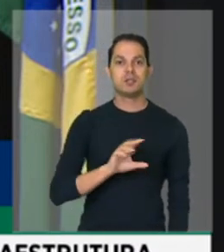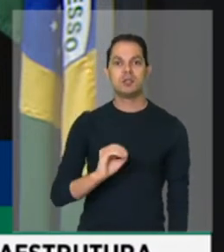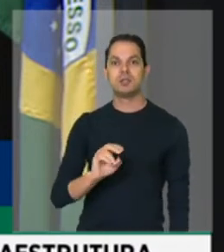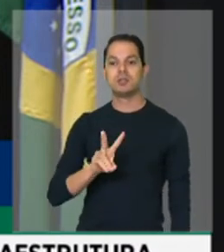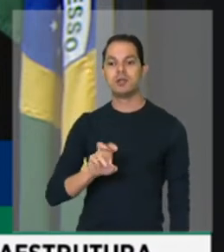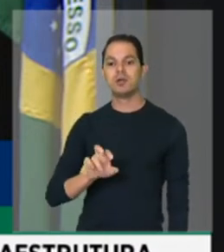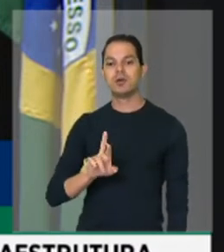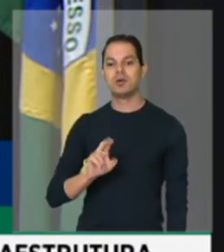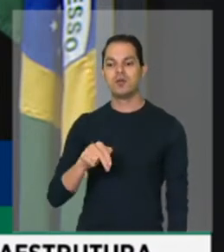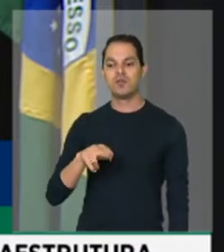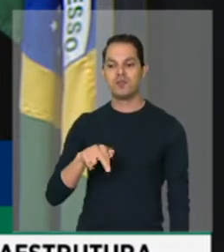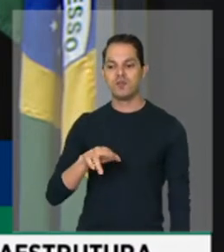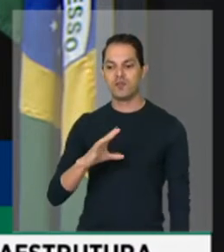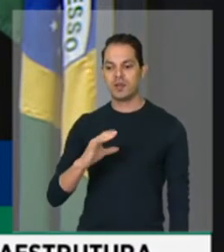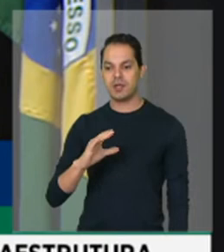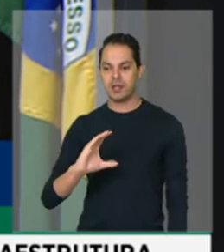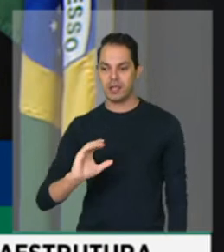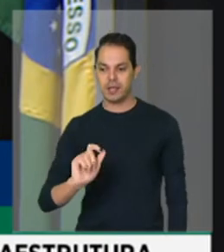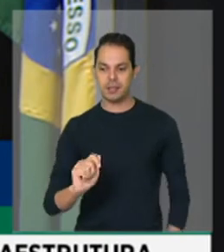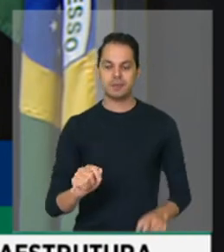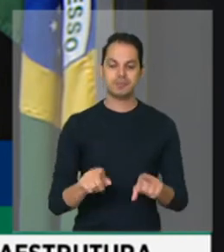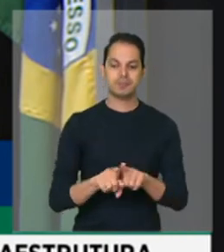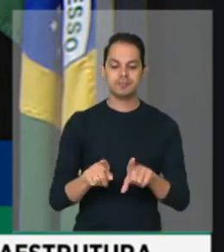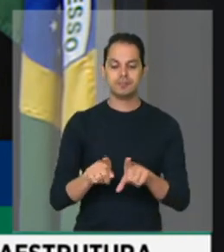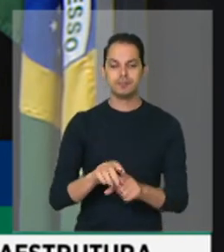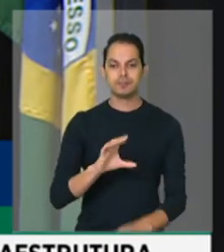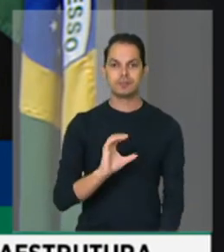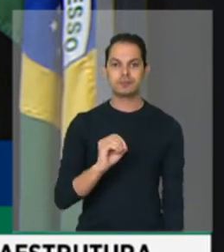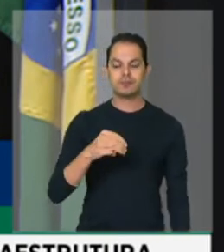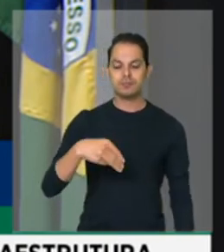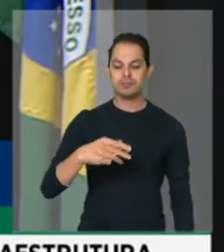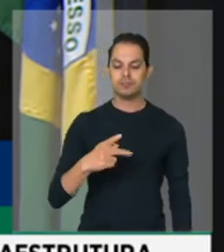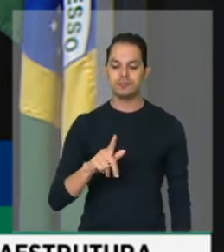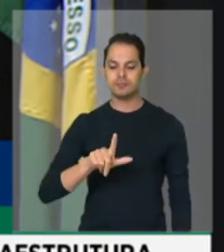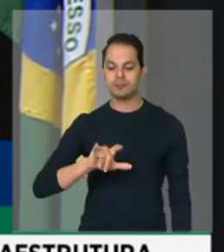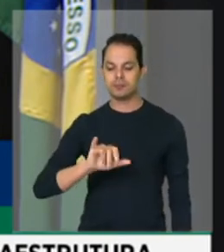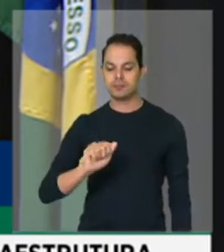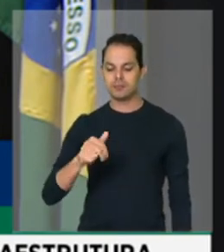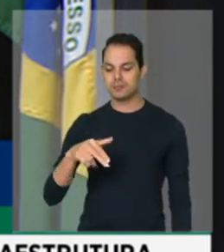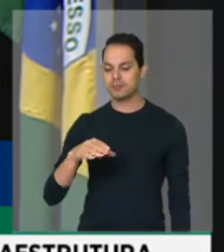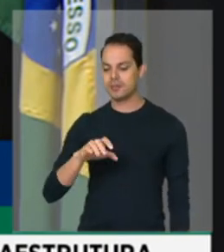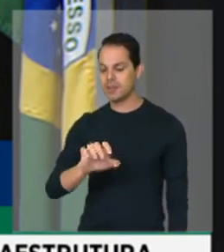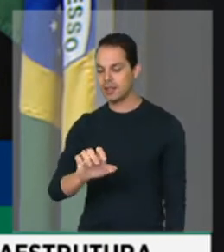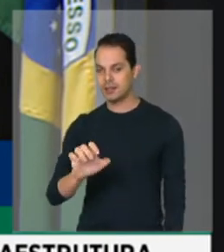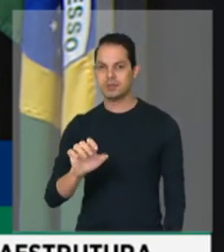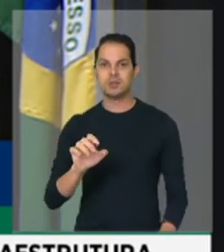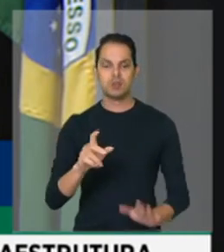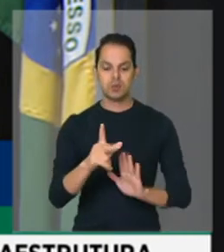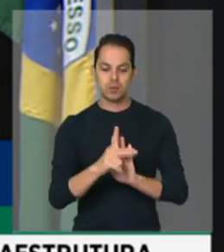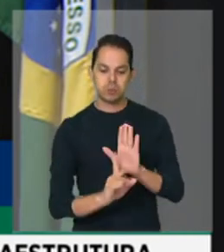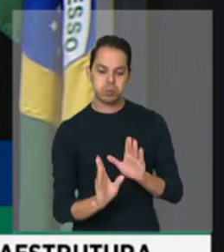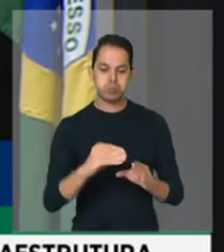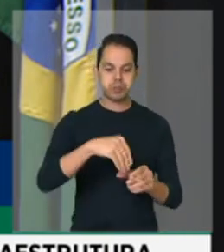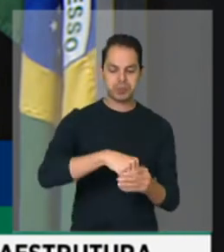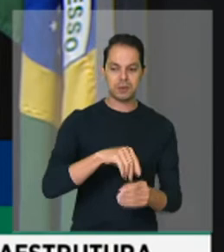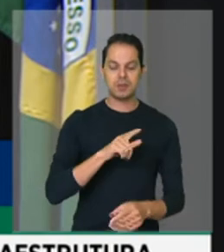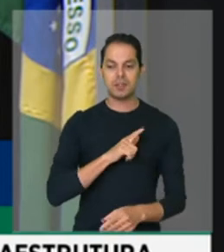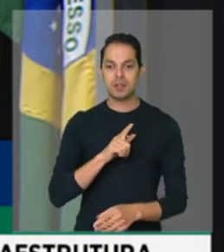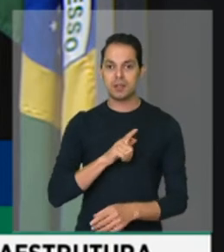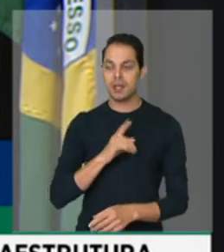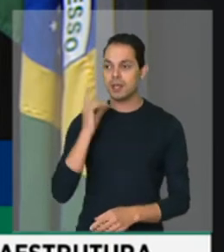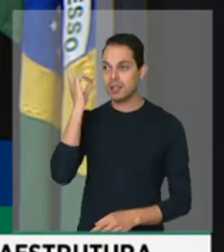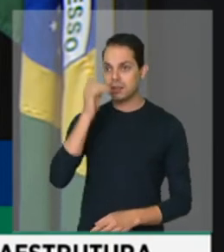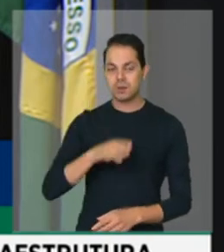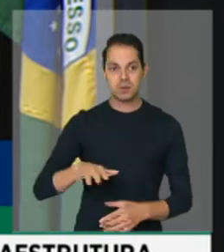compliance e transparência estão incorporadas nesse projeto. Portanto, senhor presidente, senhores deputados, ante o exposto no âmbito da